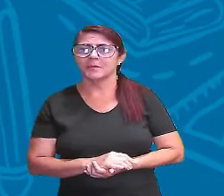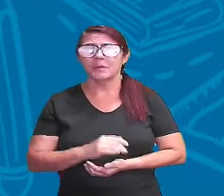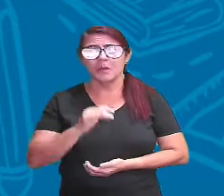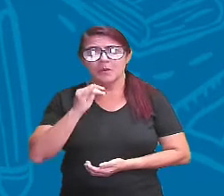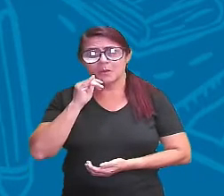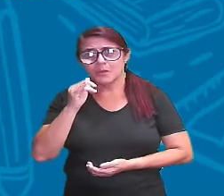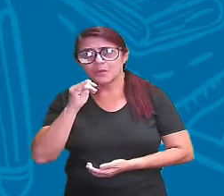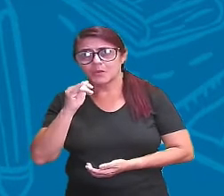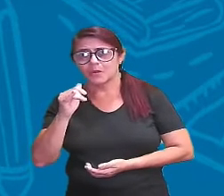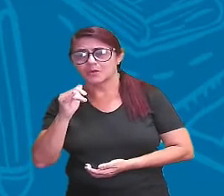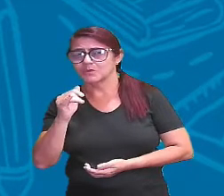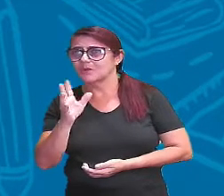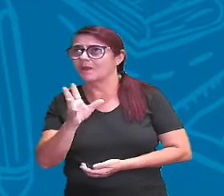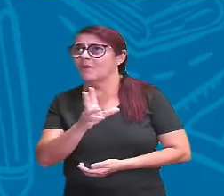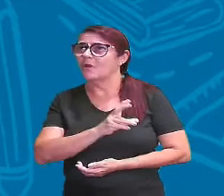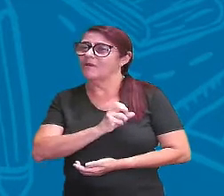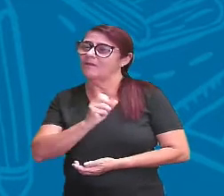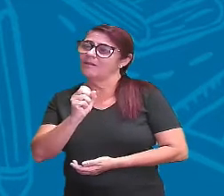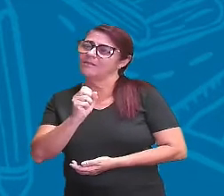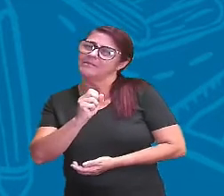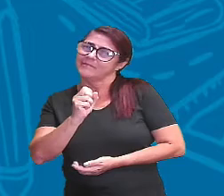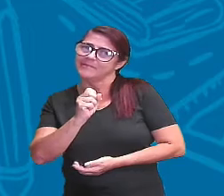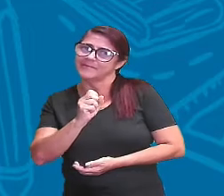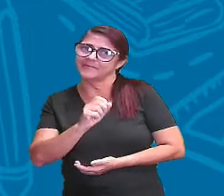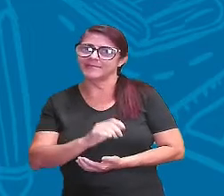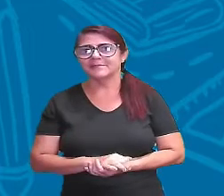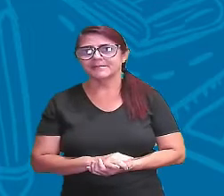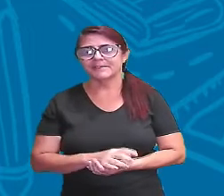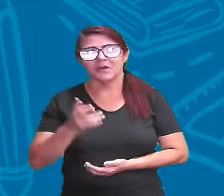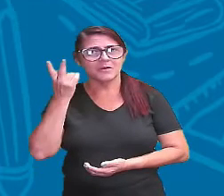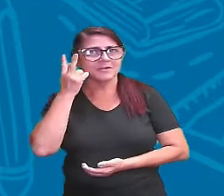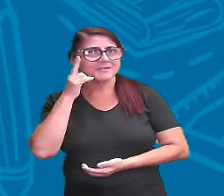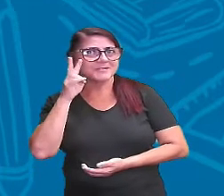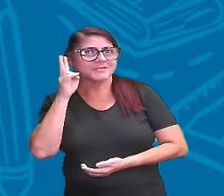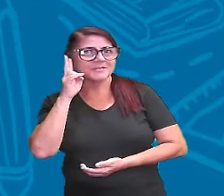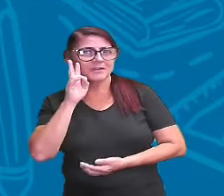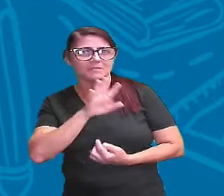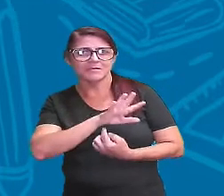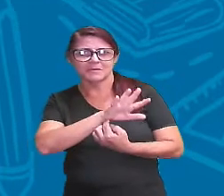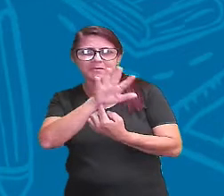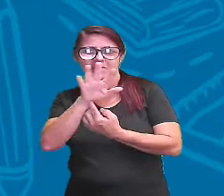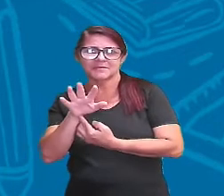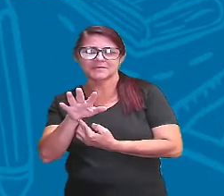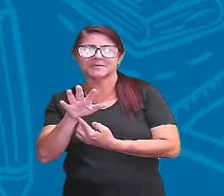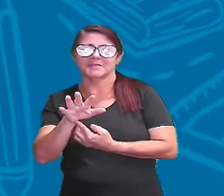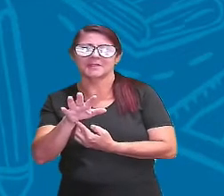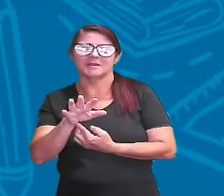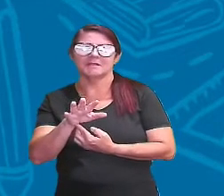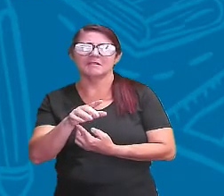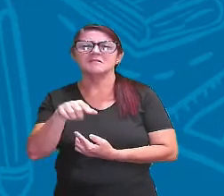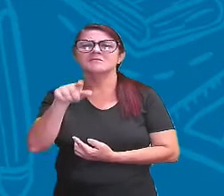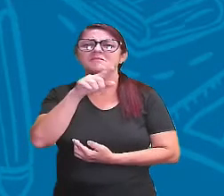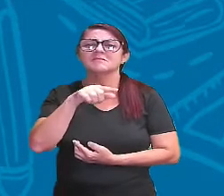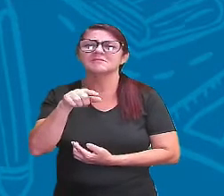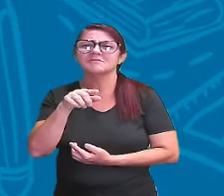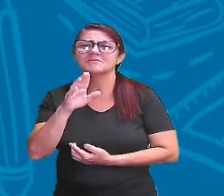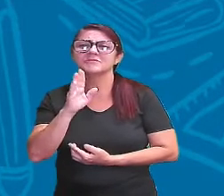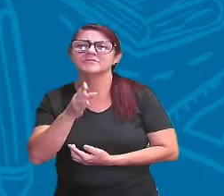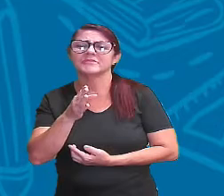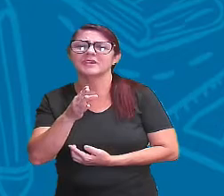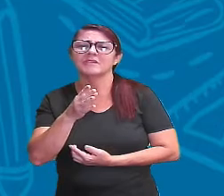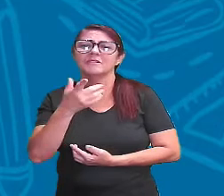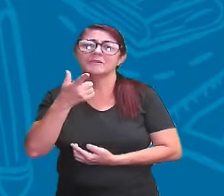que eu amo de paixão. Eu trouxe uma história que eu gosto demais para apresentar para vocês. Quem já ouviu,